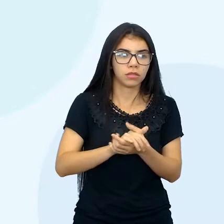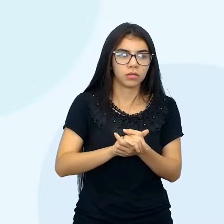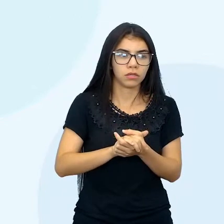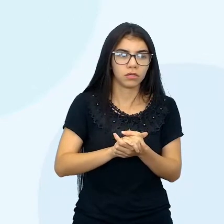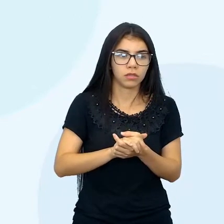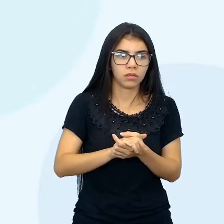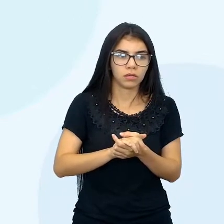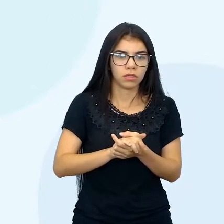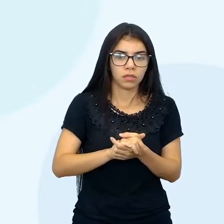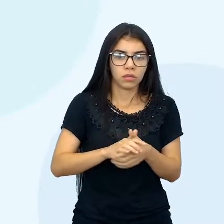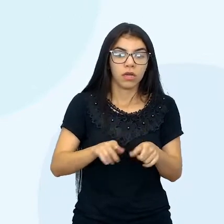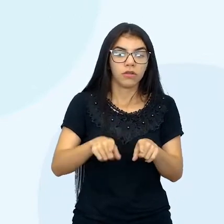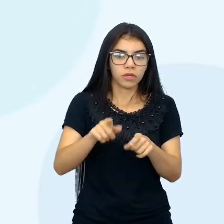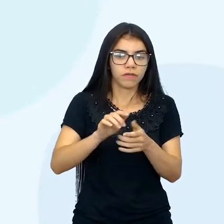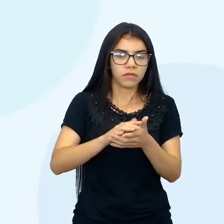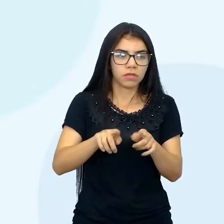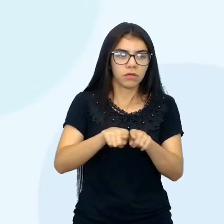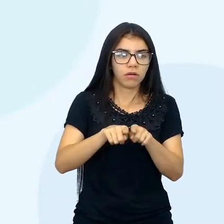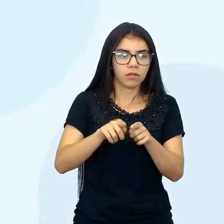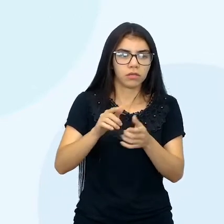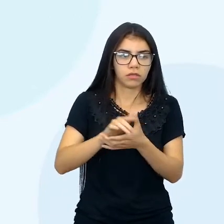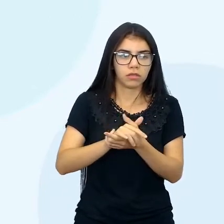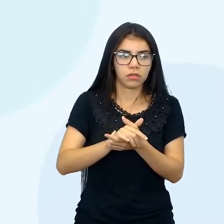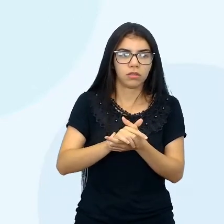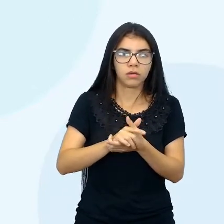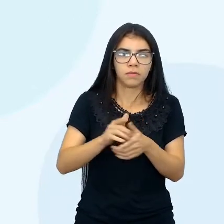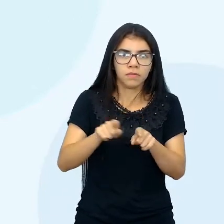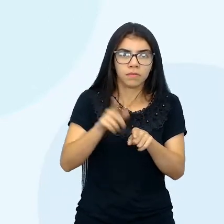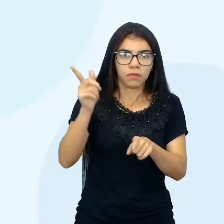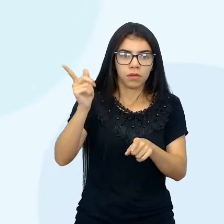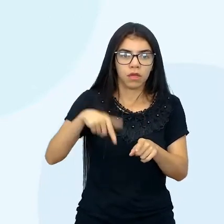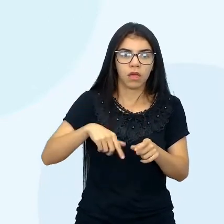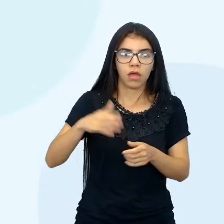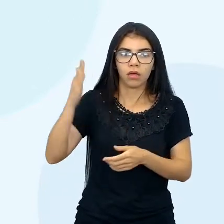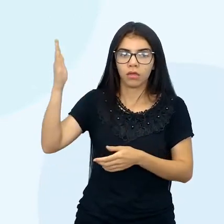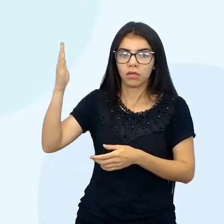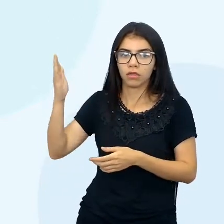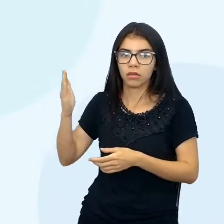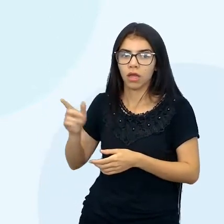olha só, por exemplo, tem um critério e eu coloquei aí três